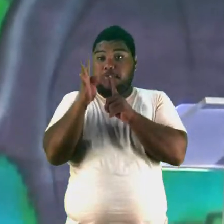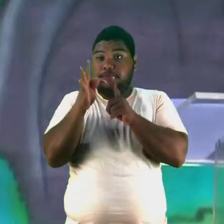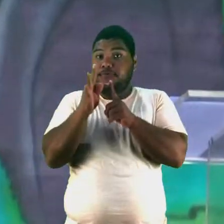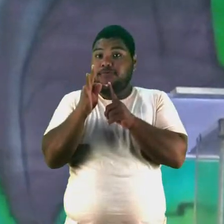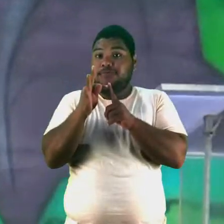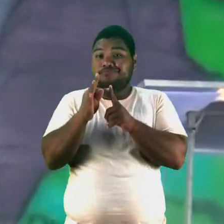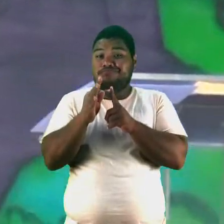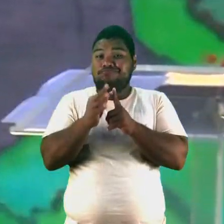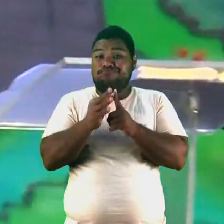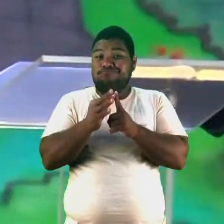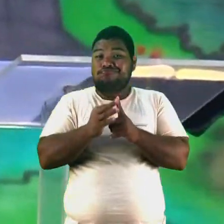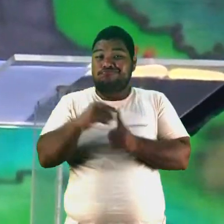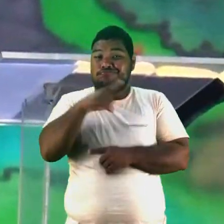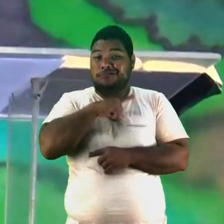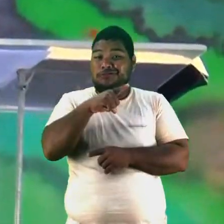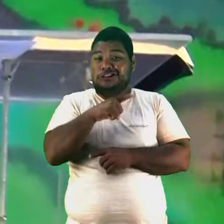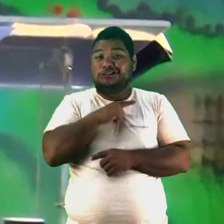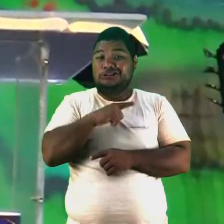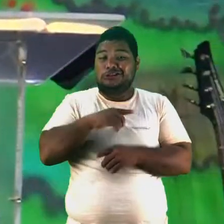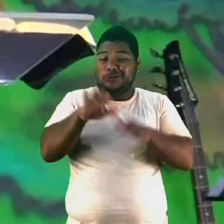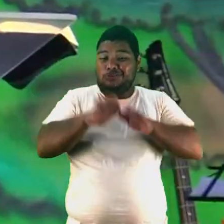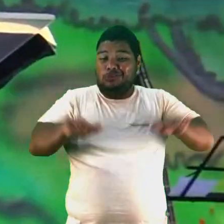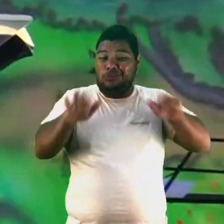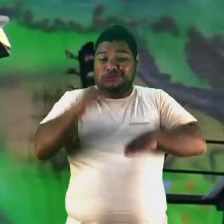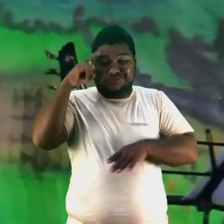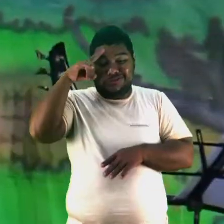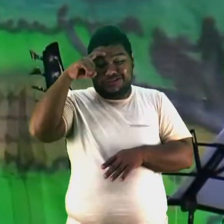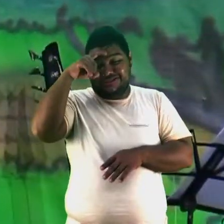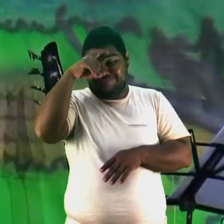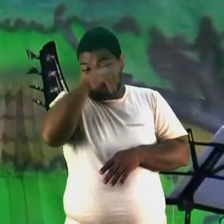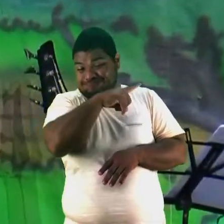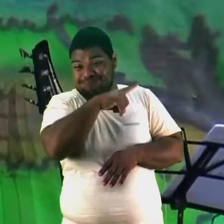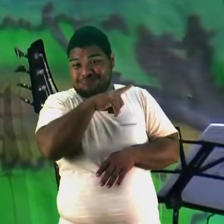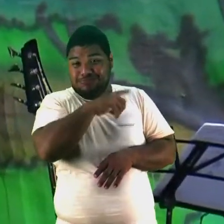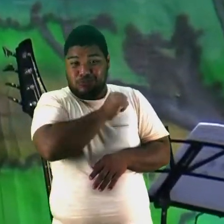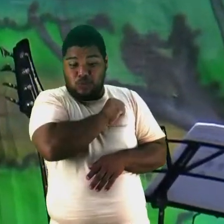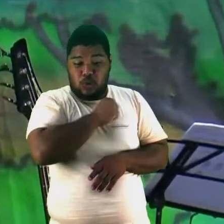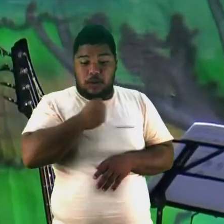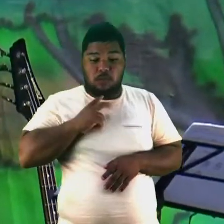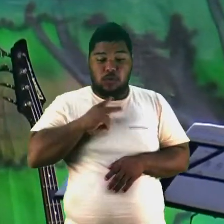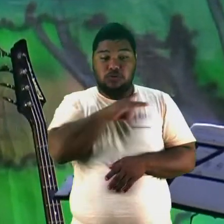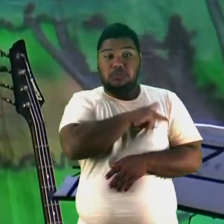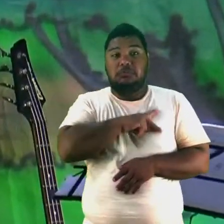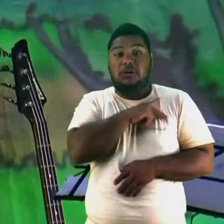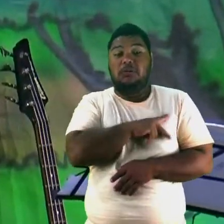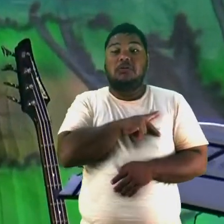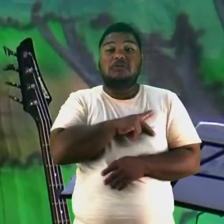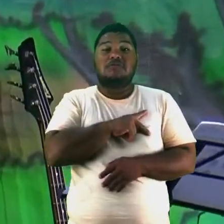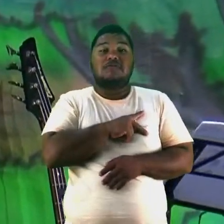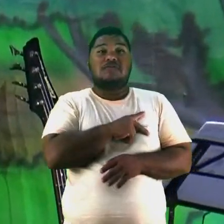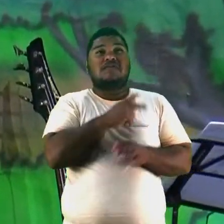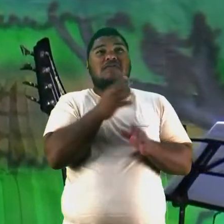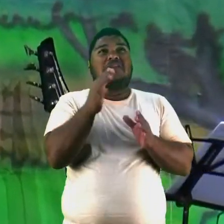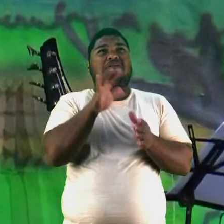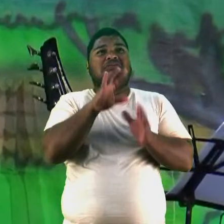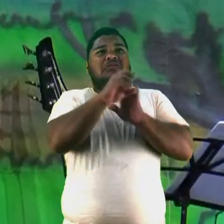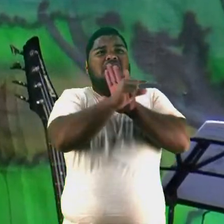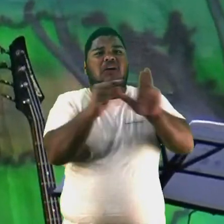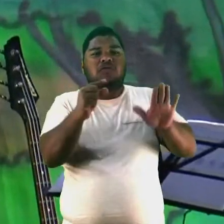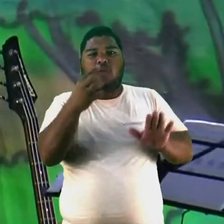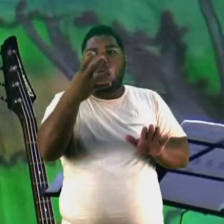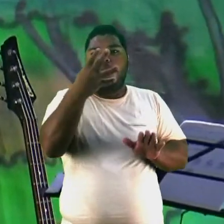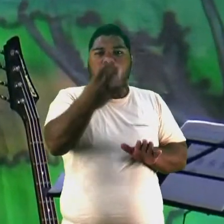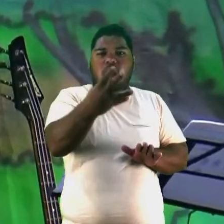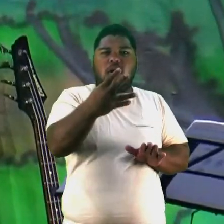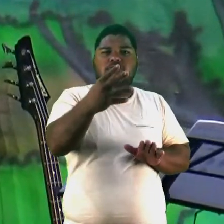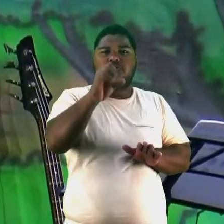momento difícil, porque no primeiro capítulo, o apóstolo Paulo, entre os versos 4 e 8, ele começa falando